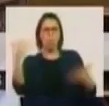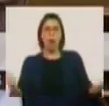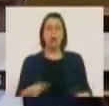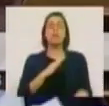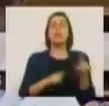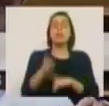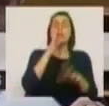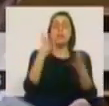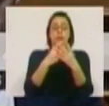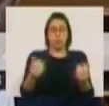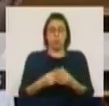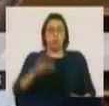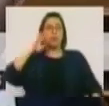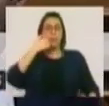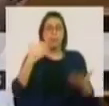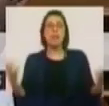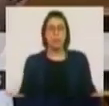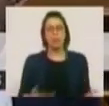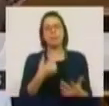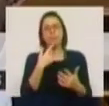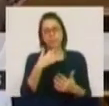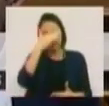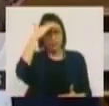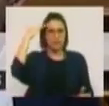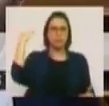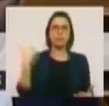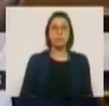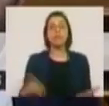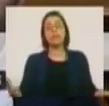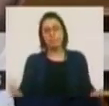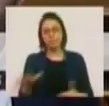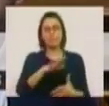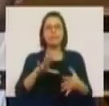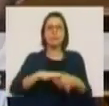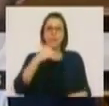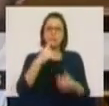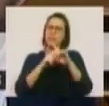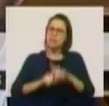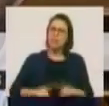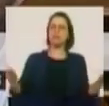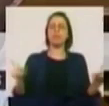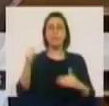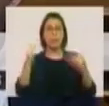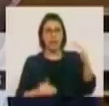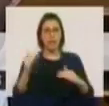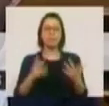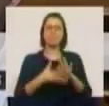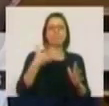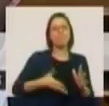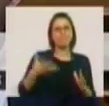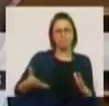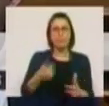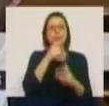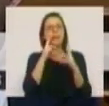Senhores deputados, as soluções para os lesados são muito, muito difíceis, porque há situações muito diferentes e há equilíbrios muito complicados